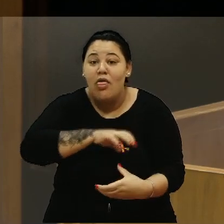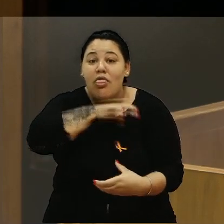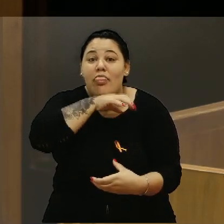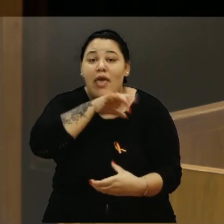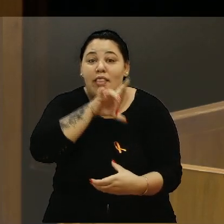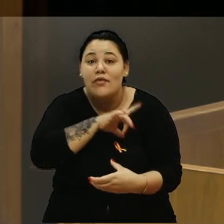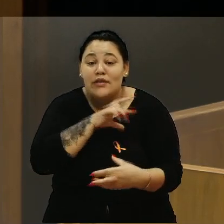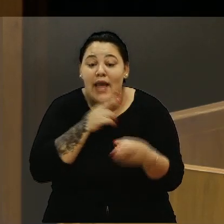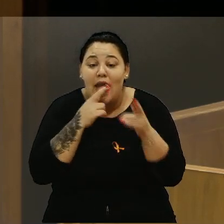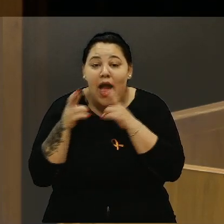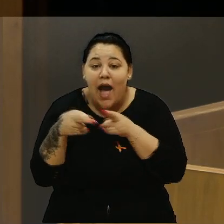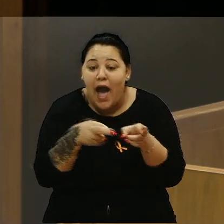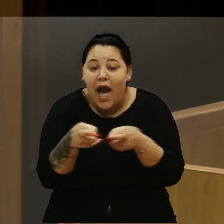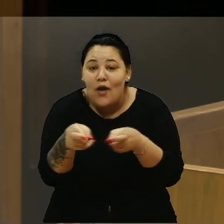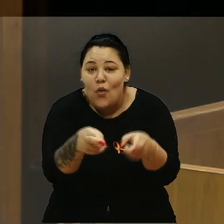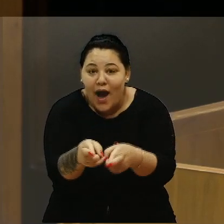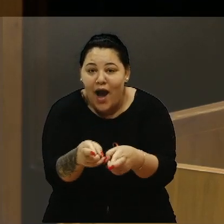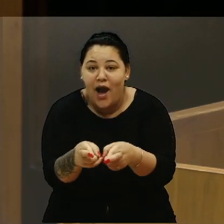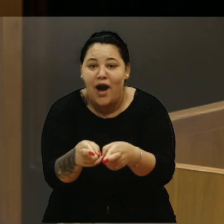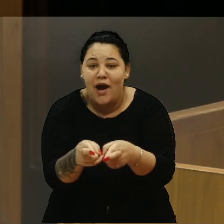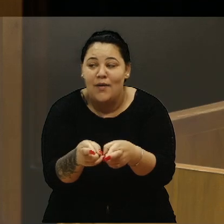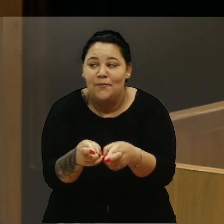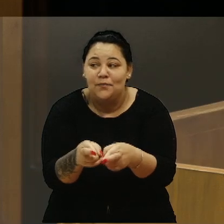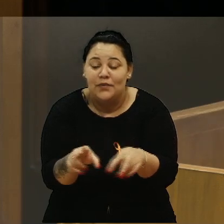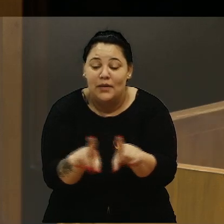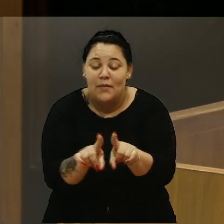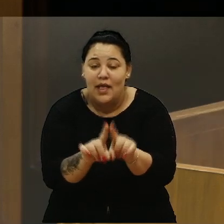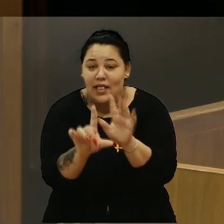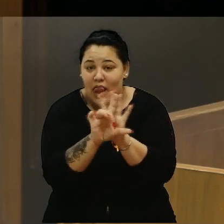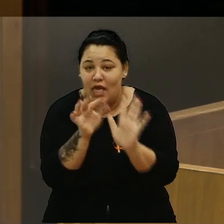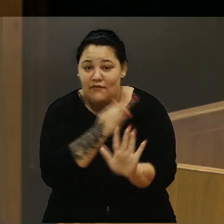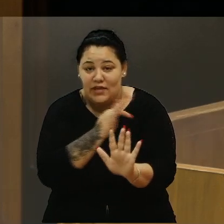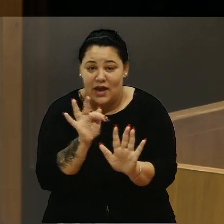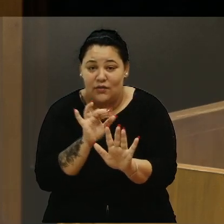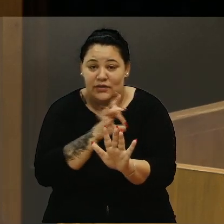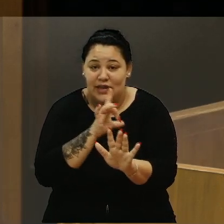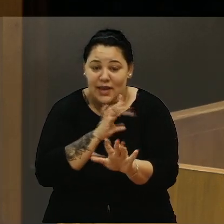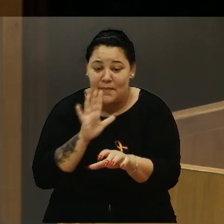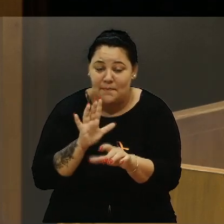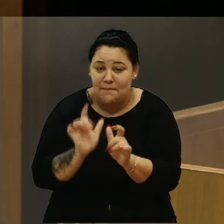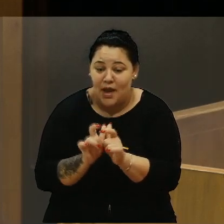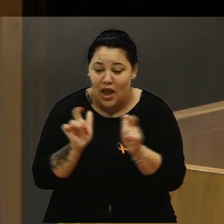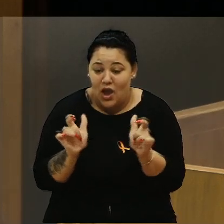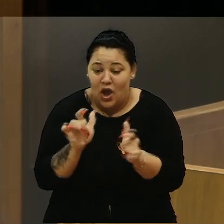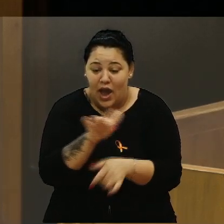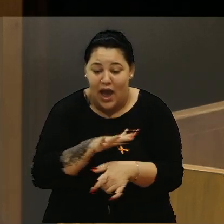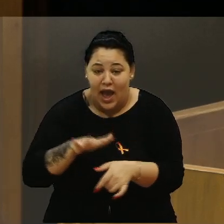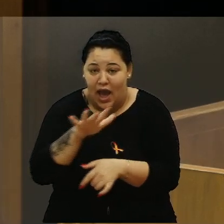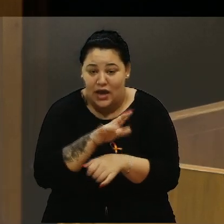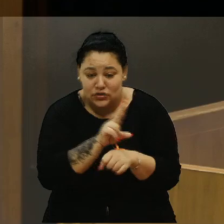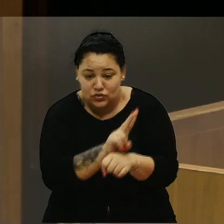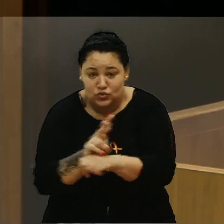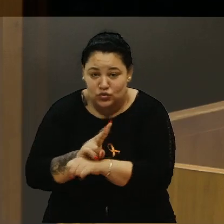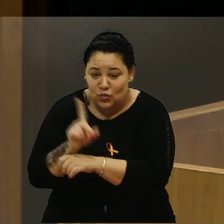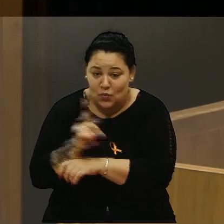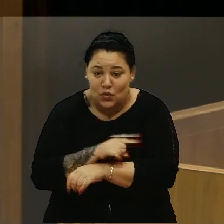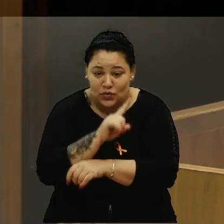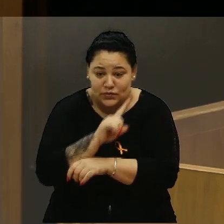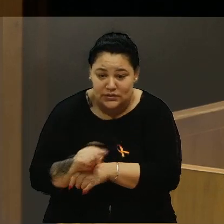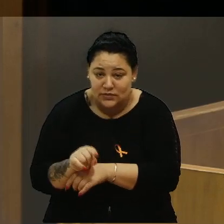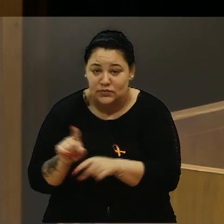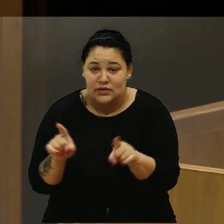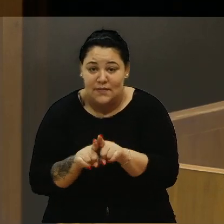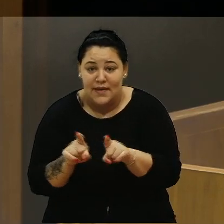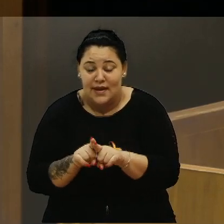as diretrizes gerais da legislação federal. Isso inclui maiores áreas de proteção, proibições específicas e